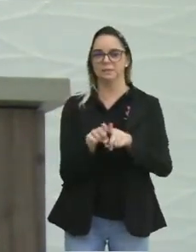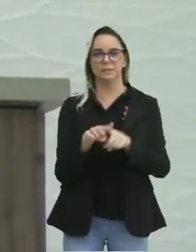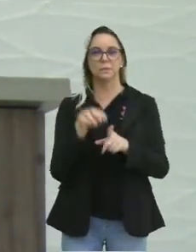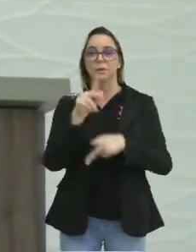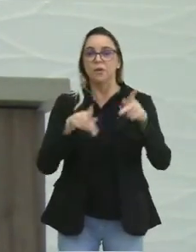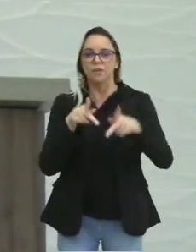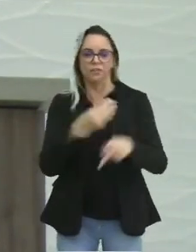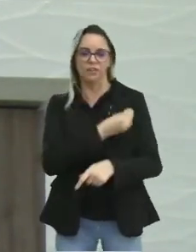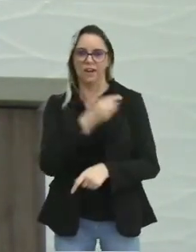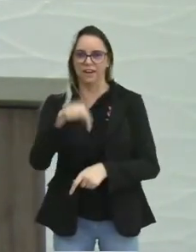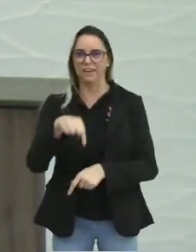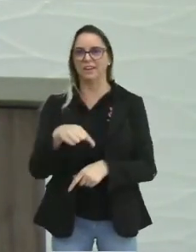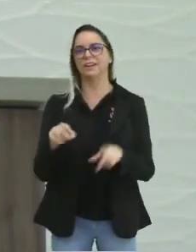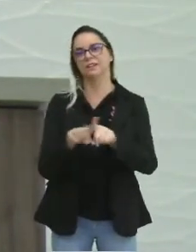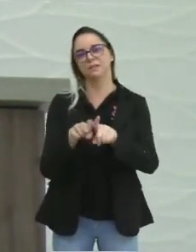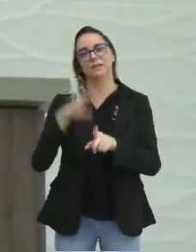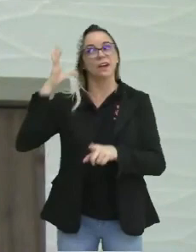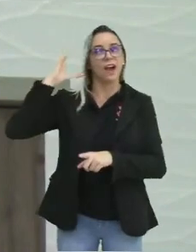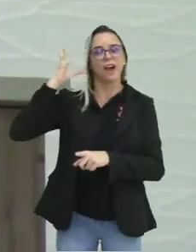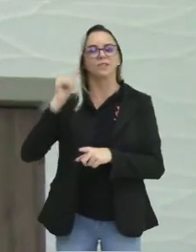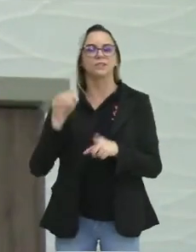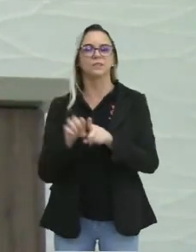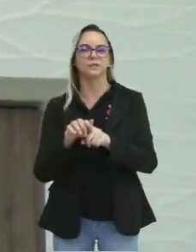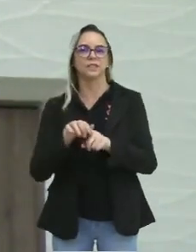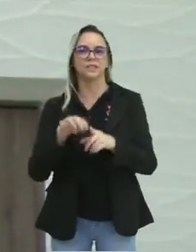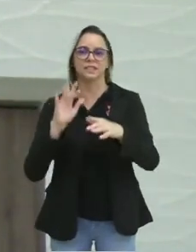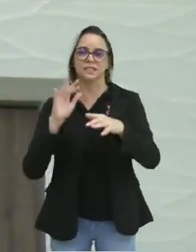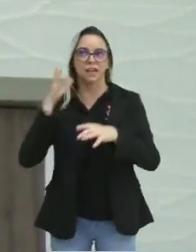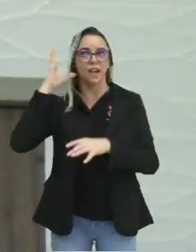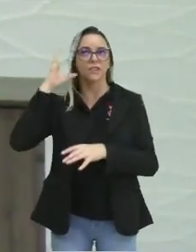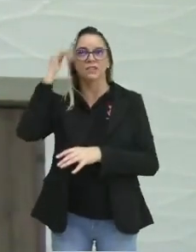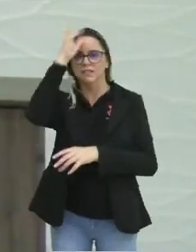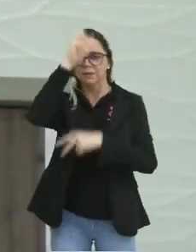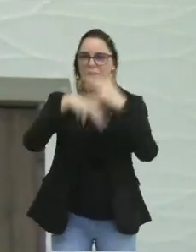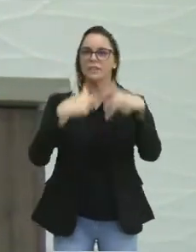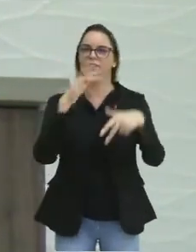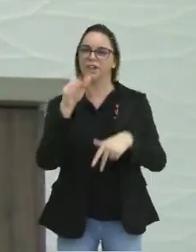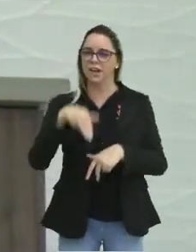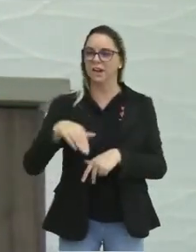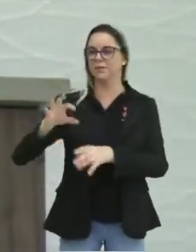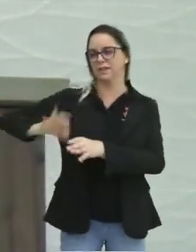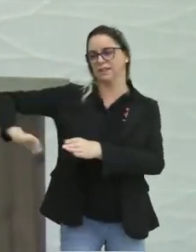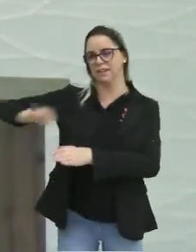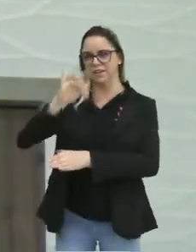Espírito Santo FM, que neste momento está transmitindo essa sessão.